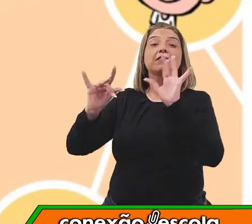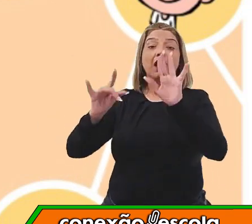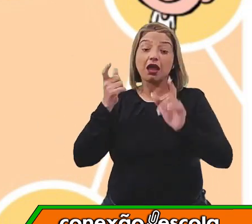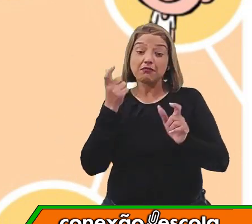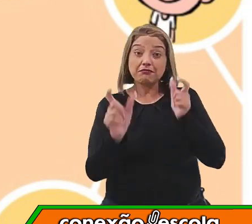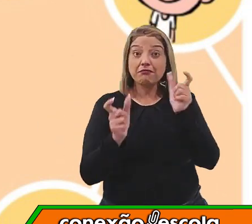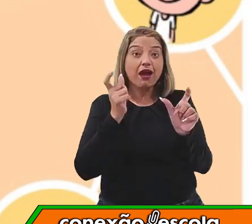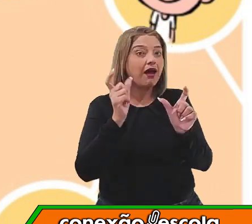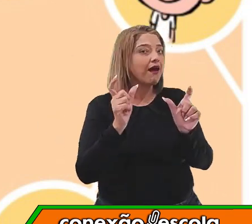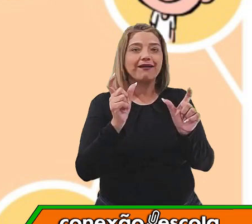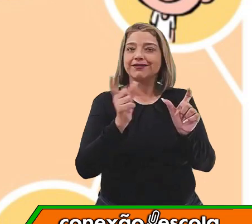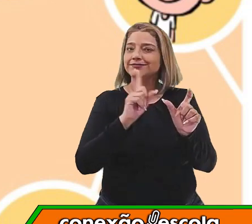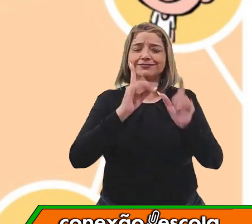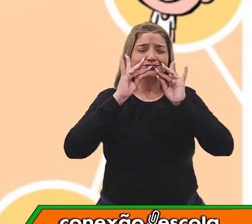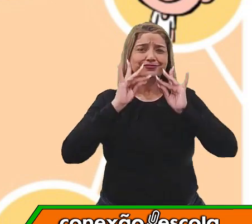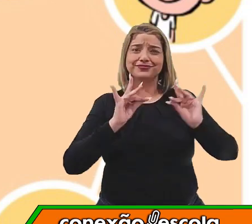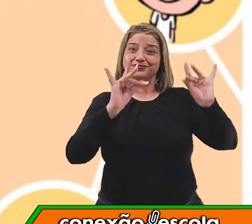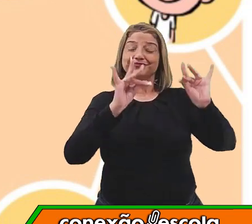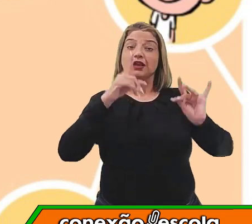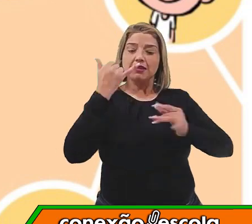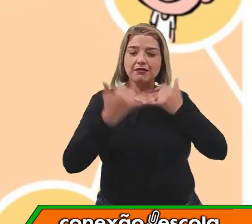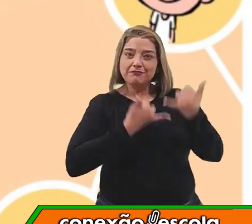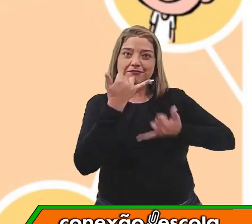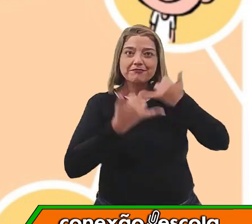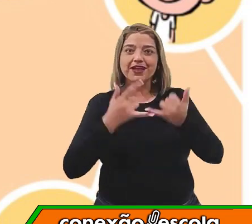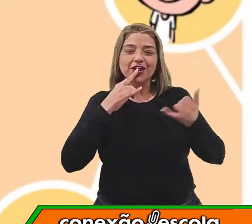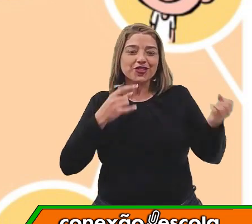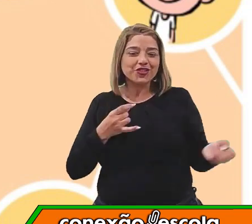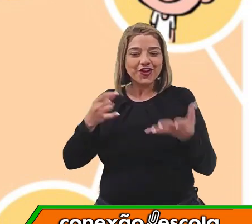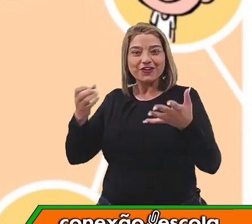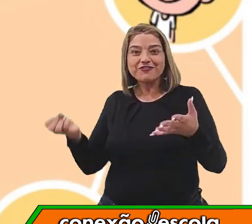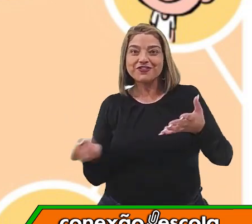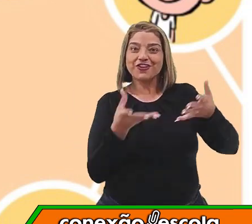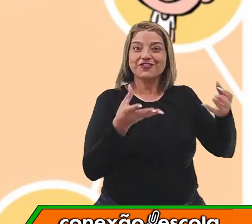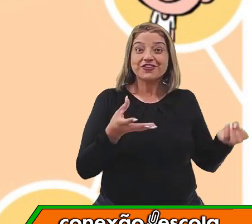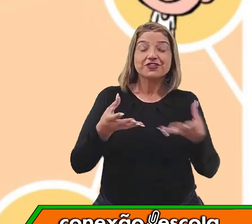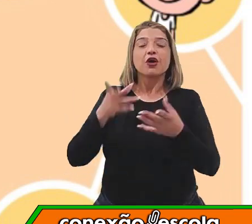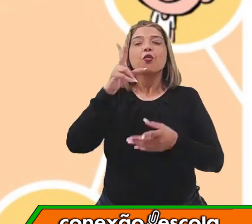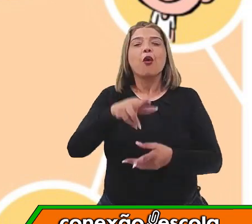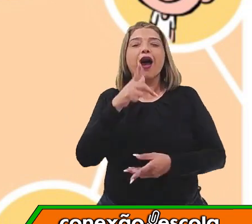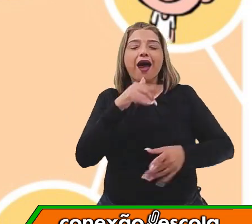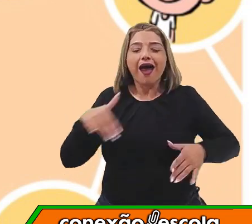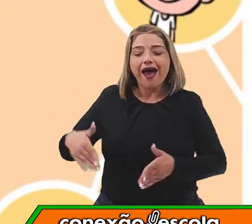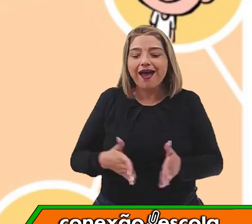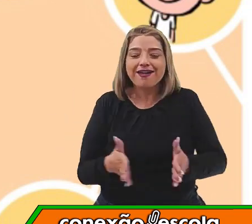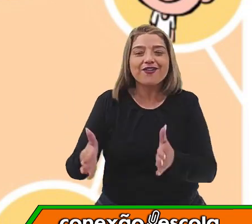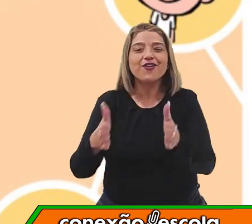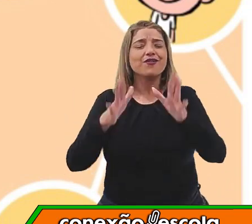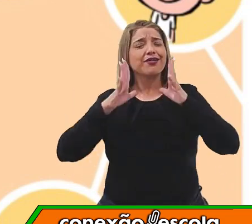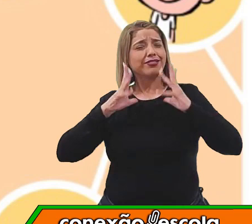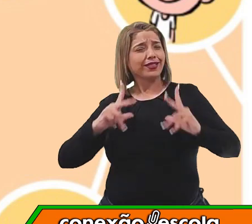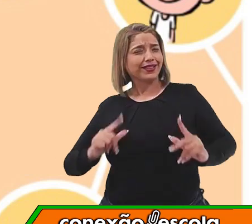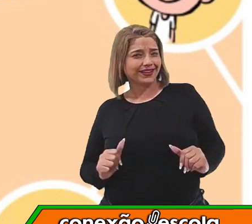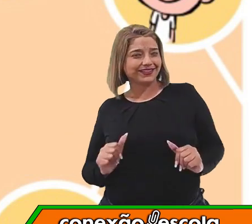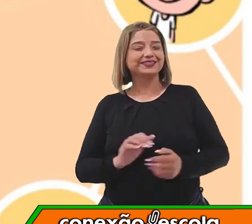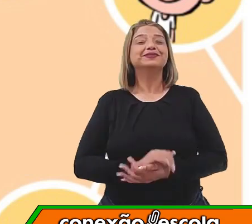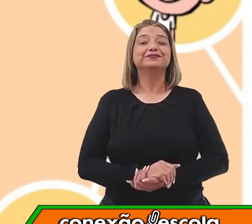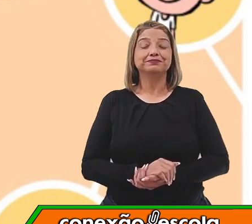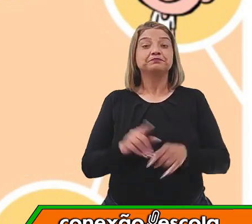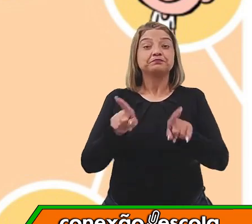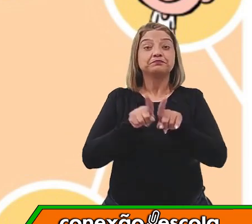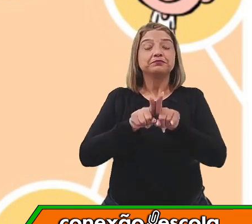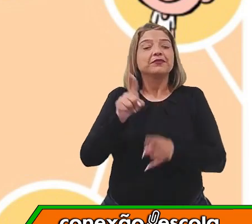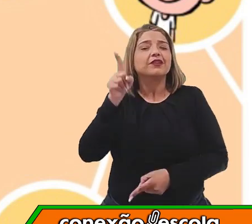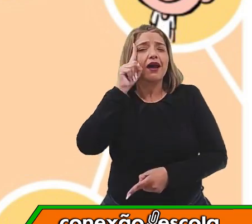não. Quanto mais se brinca com elas, mais novas ficam. Como a água do rio, que é água sempre nova. Como